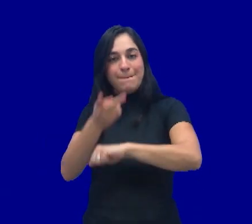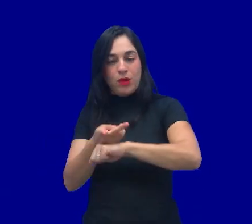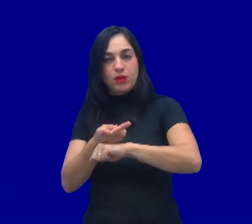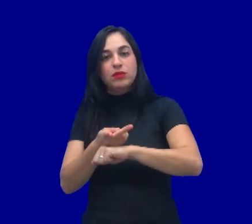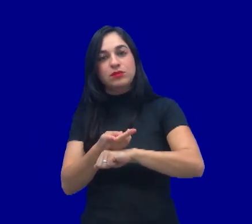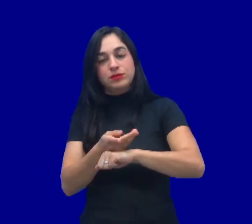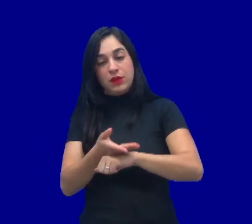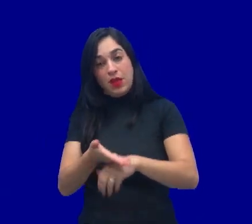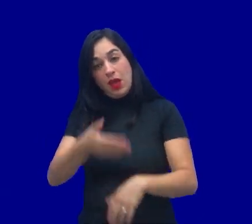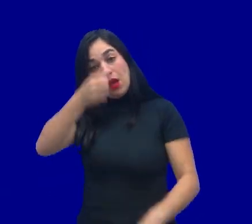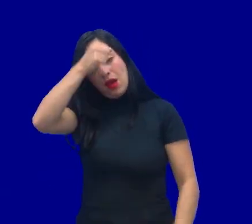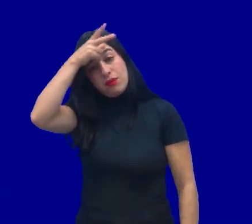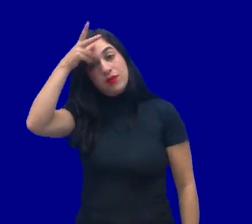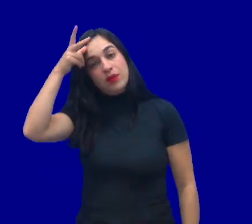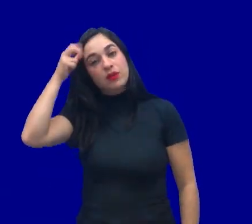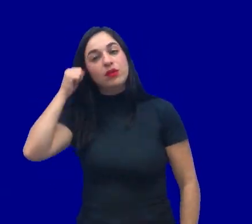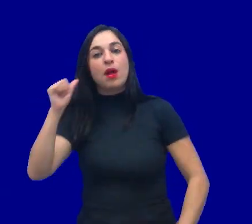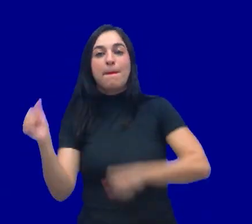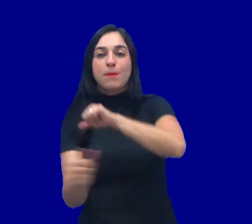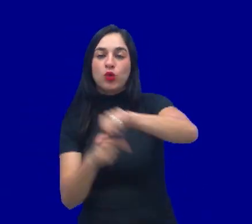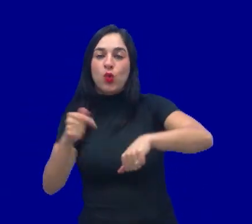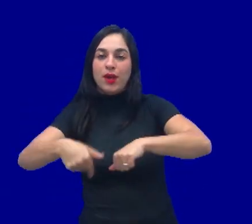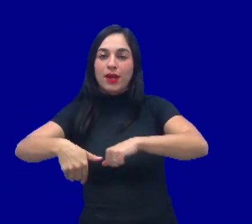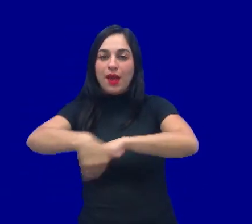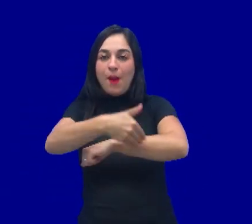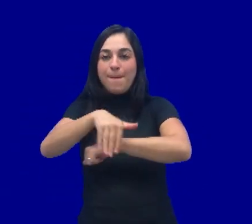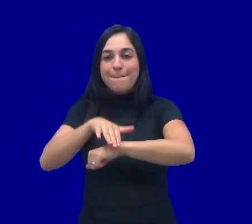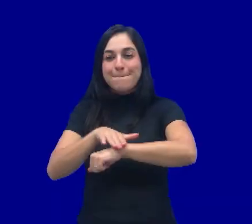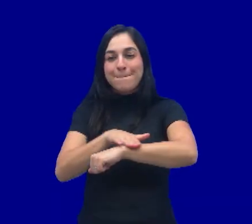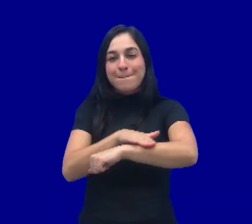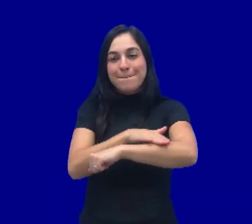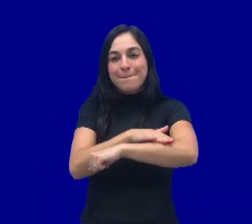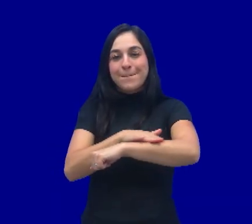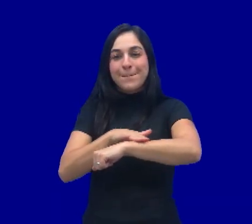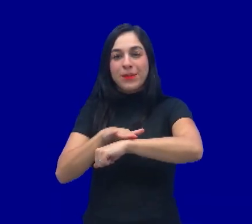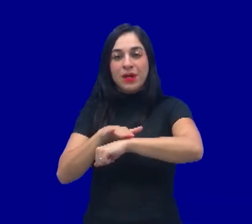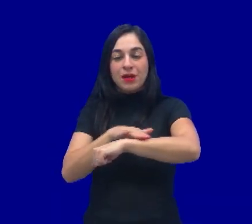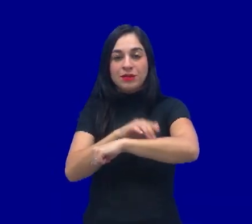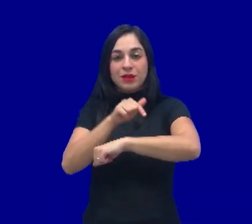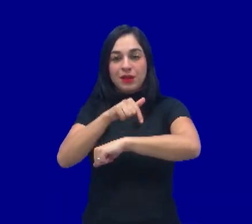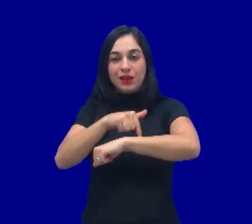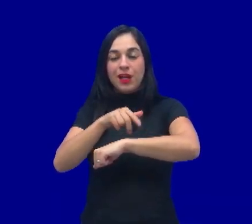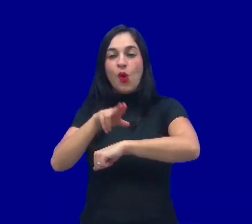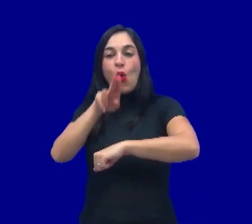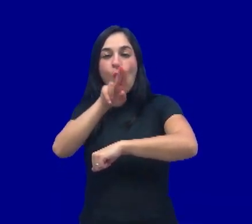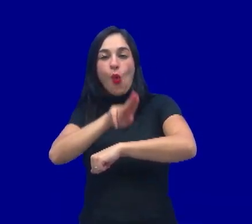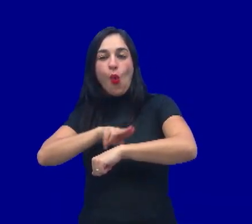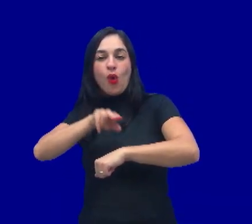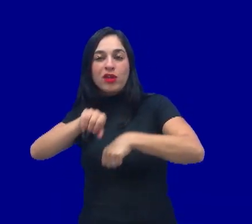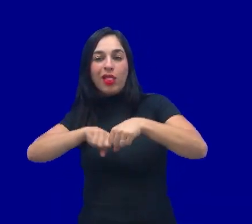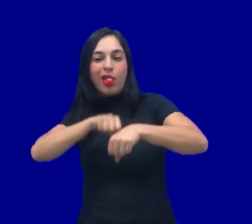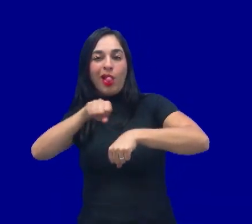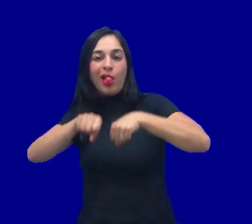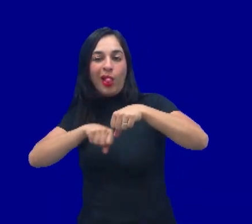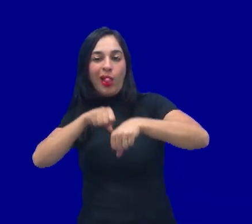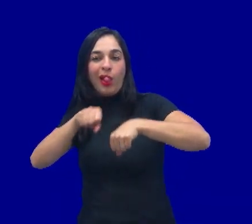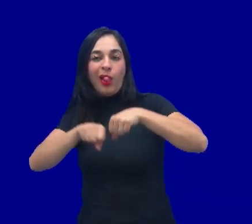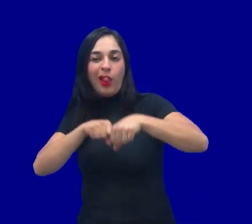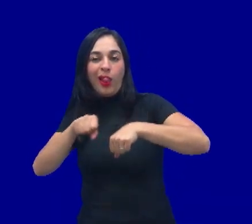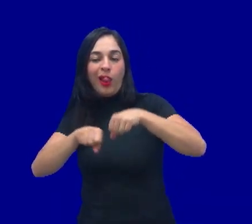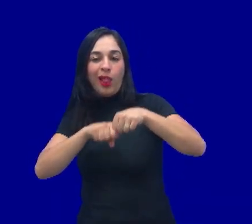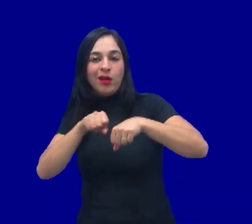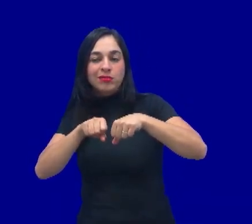para transformar aqui a calçada do centro comunitário numa calçada compartilhada, pedestre e